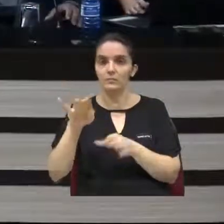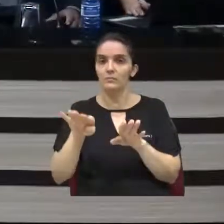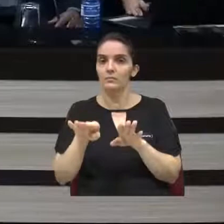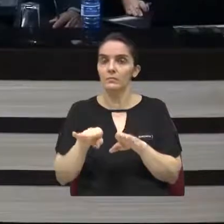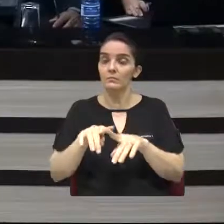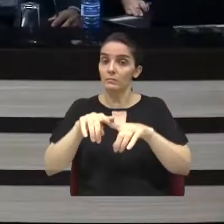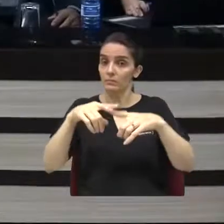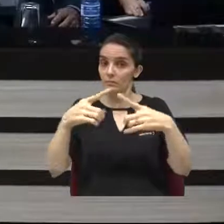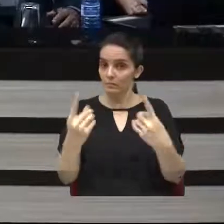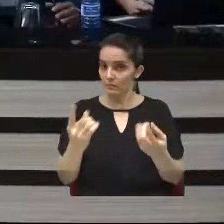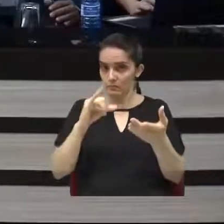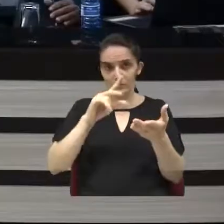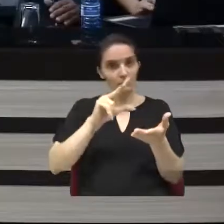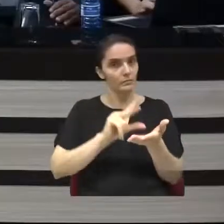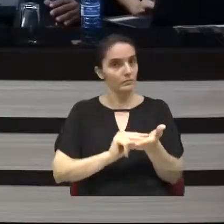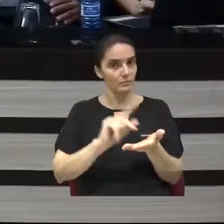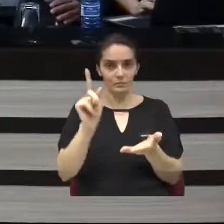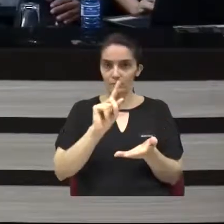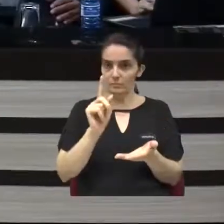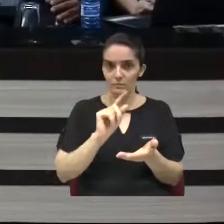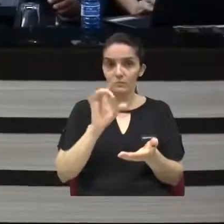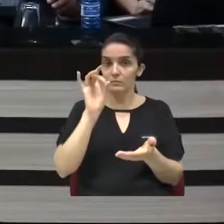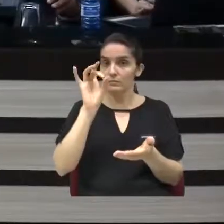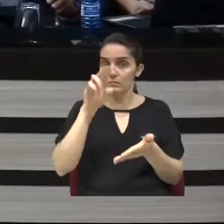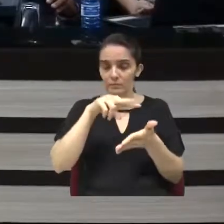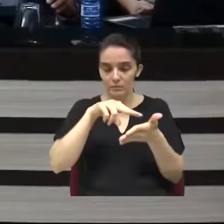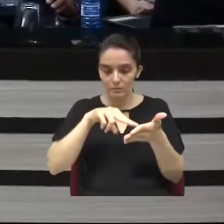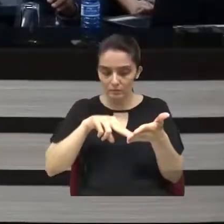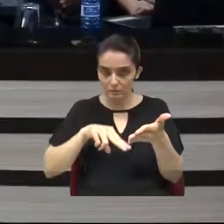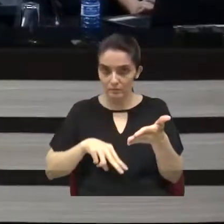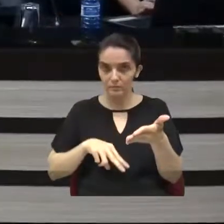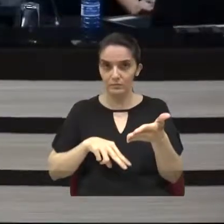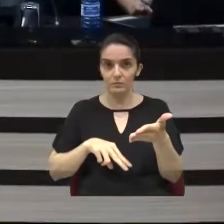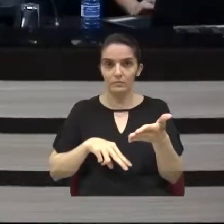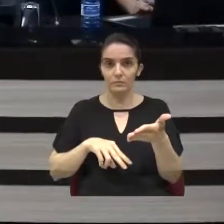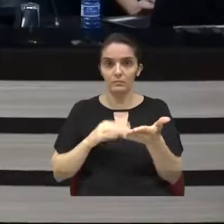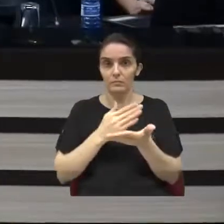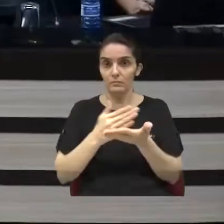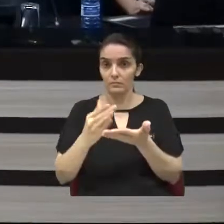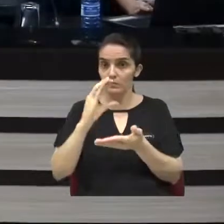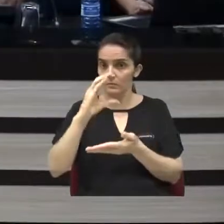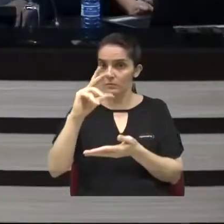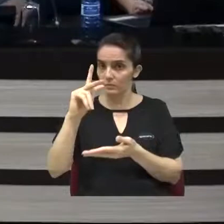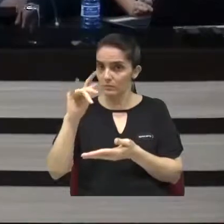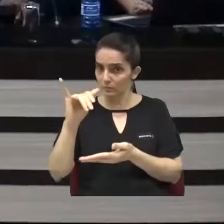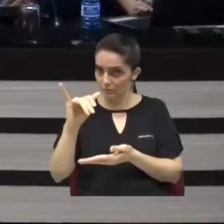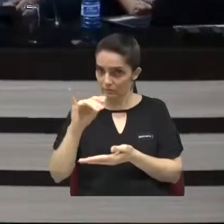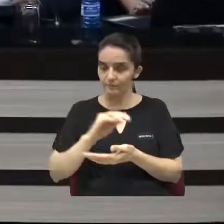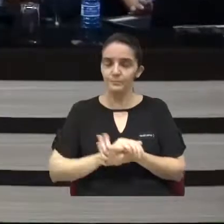anexos, não somente a leitura do pedido de abertura de CP.